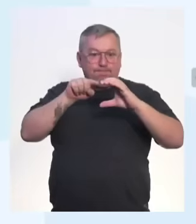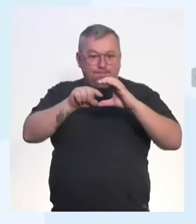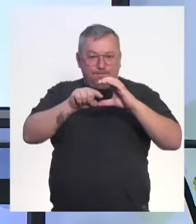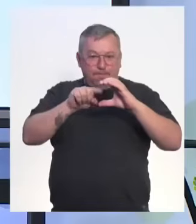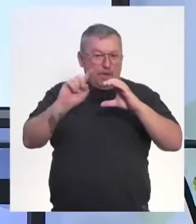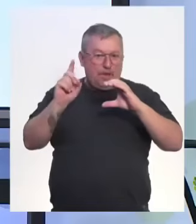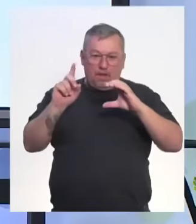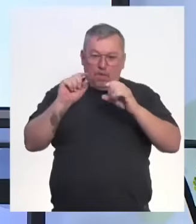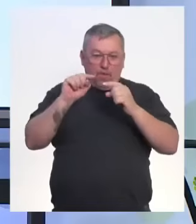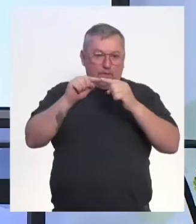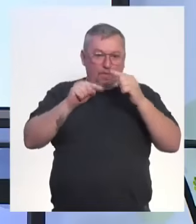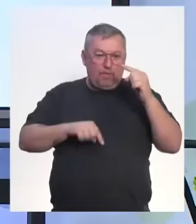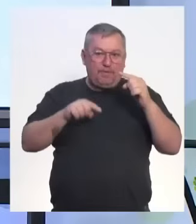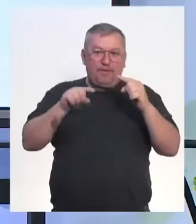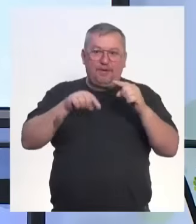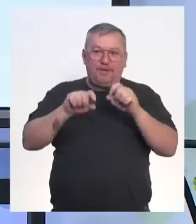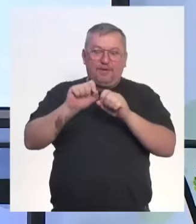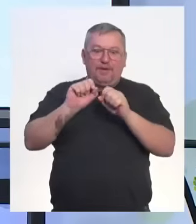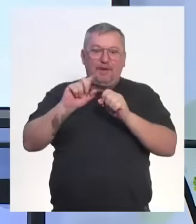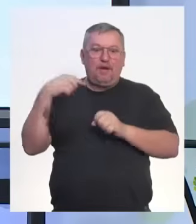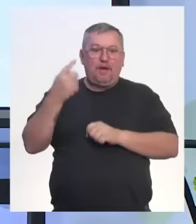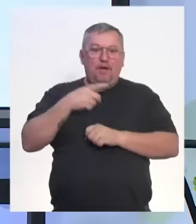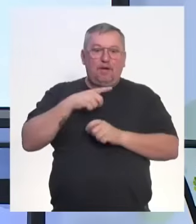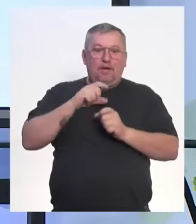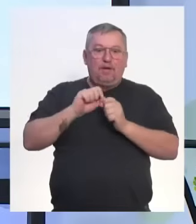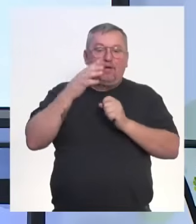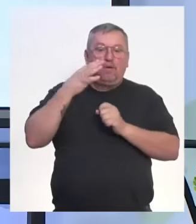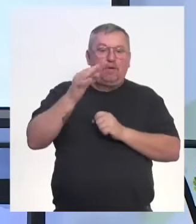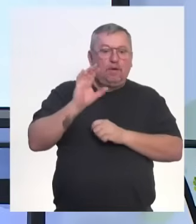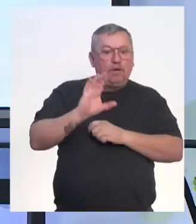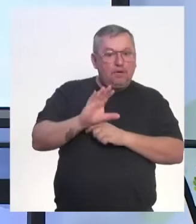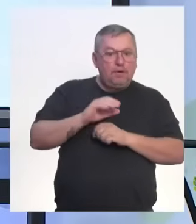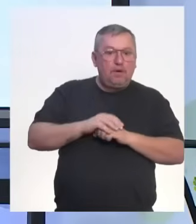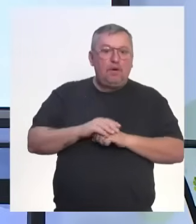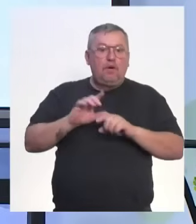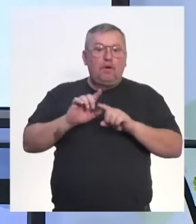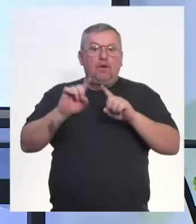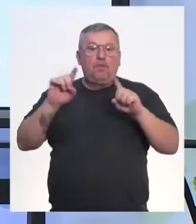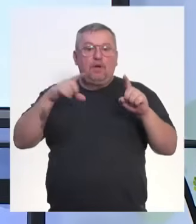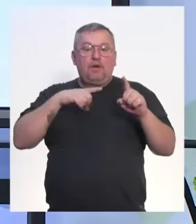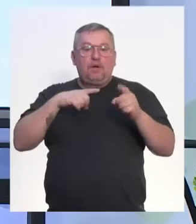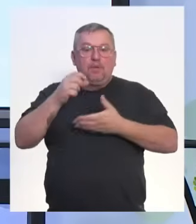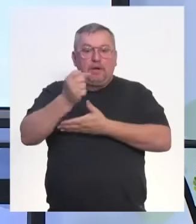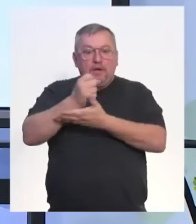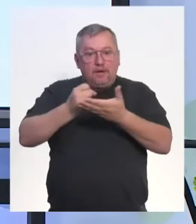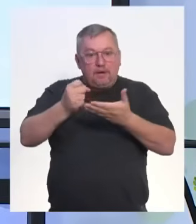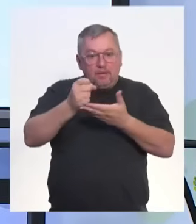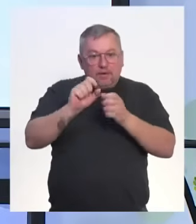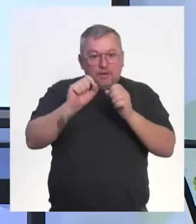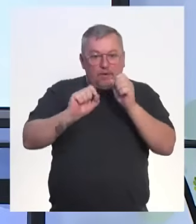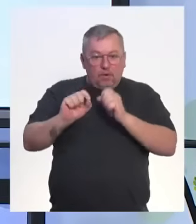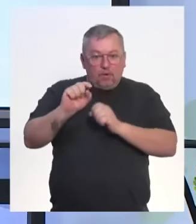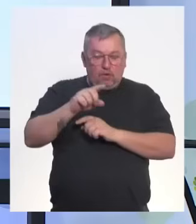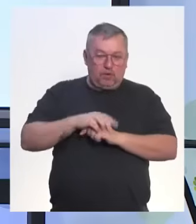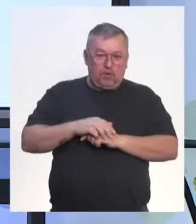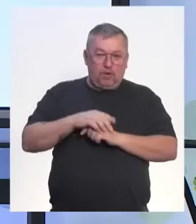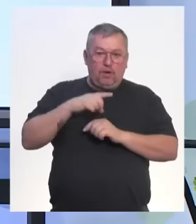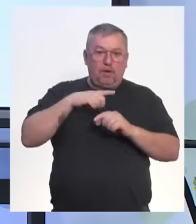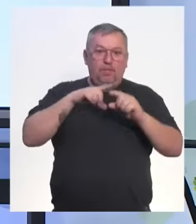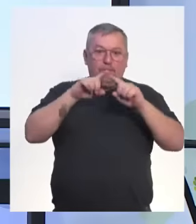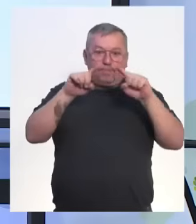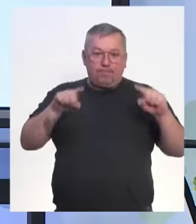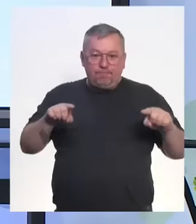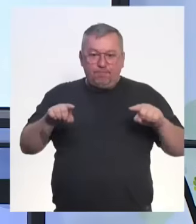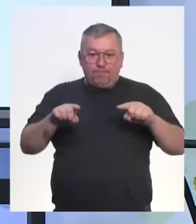é o caso aqui, nós não estamos observando isso. Mas, basicamente, a construção. Então, aqui eu tenho o losango, eu